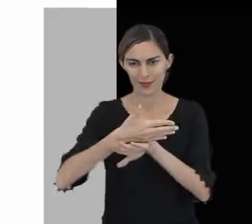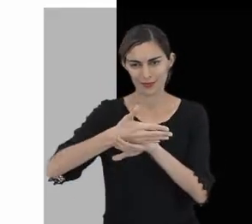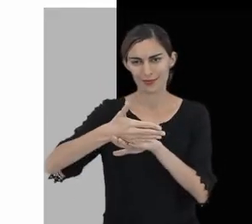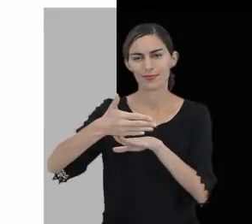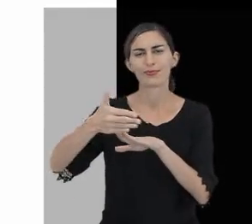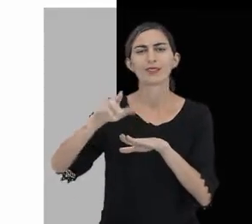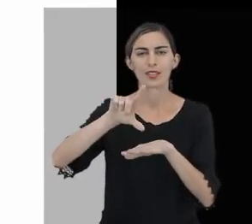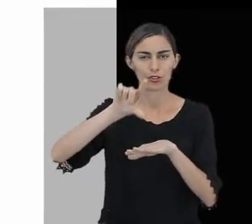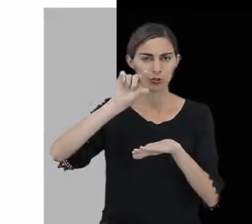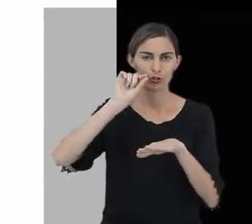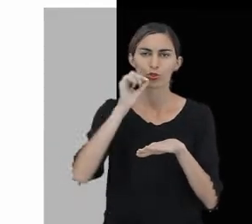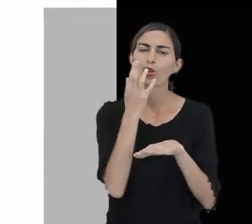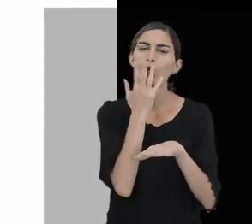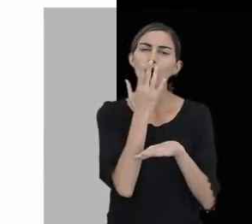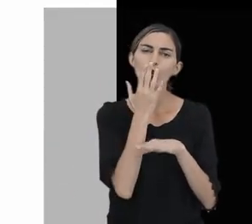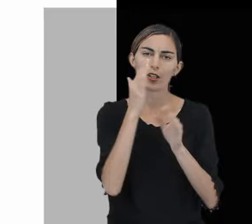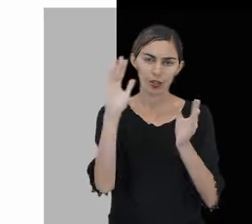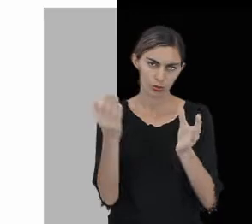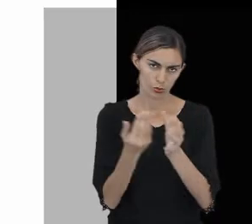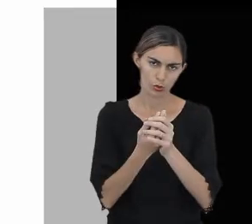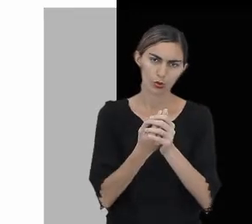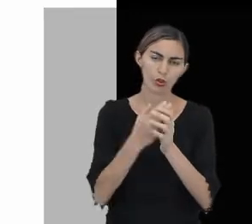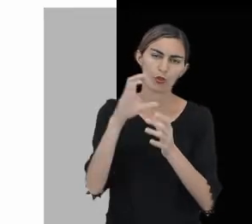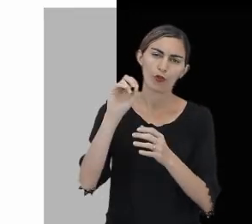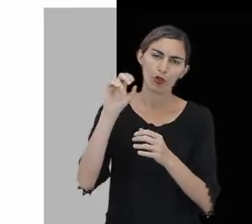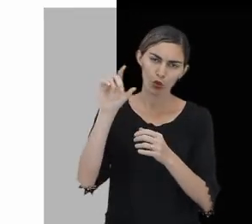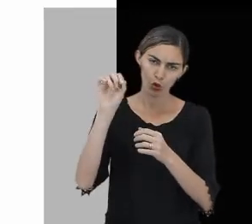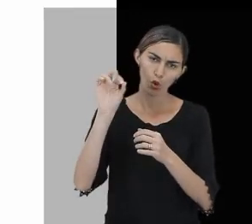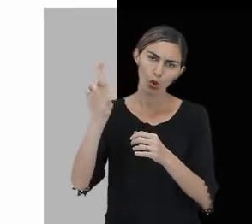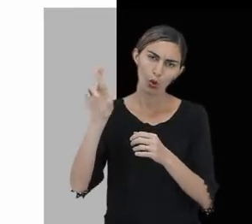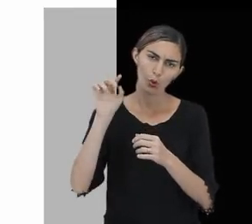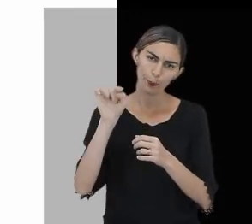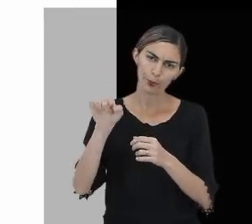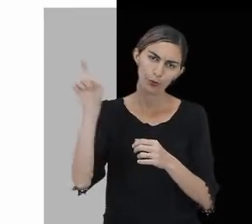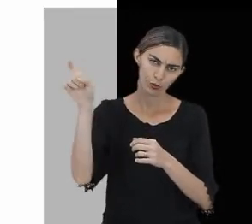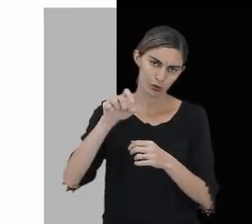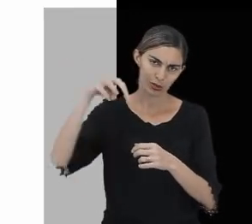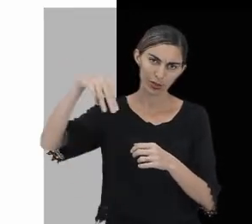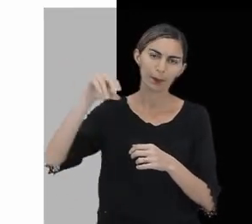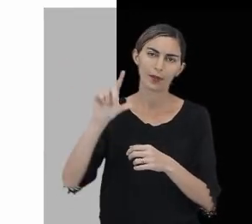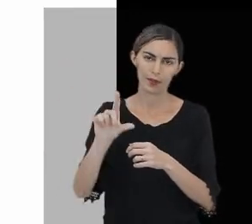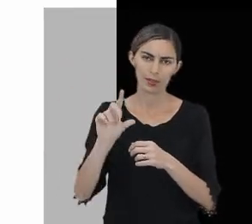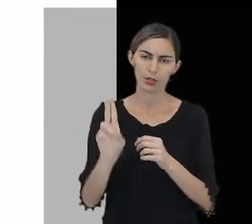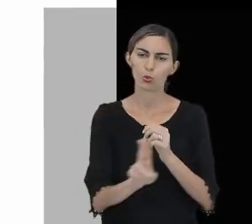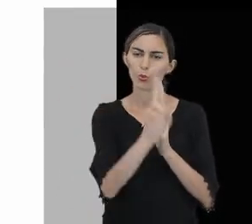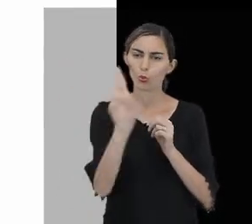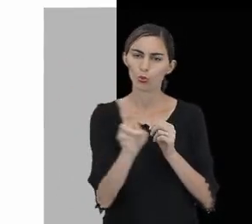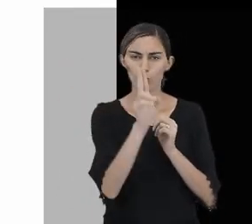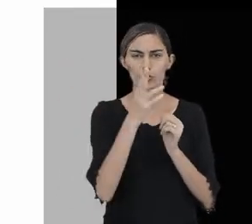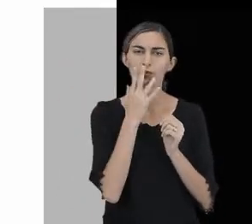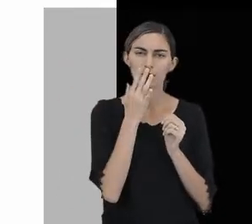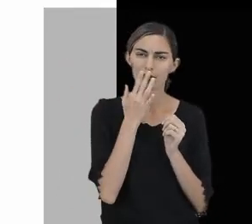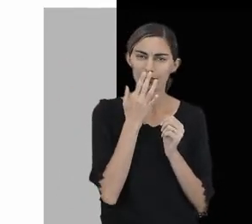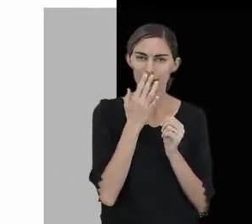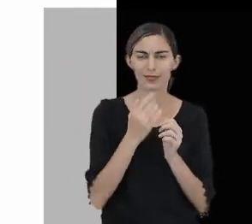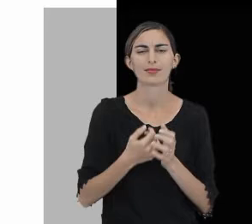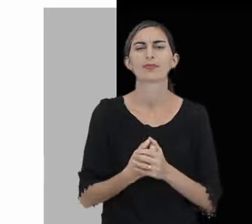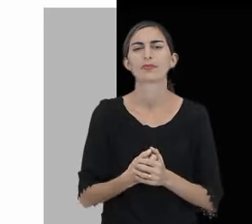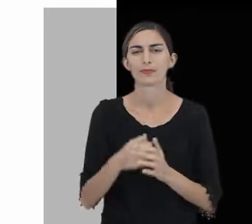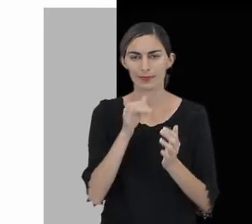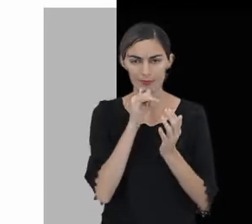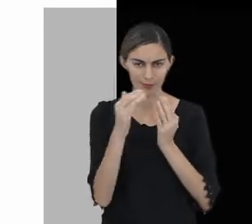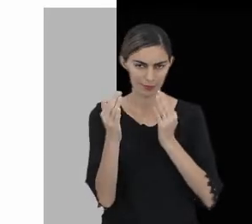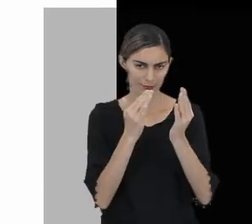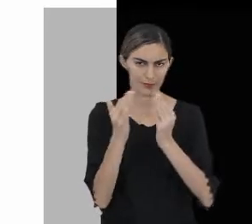cores no arquivo colors.xml e faz uso dessas cores aqui. Então,